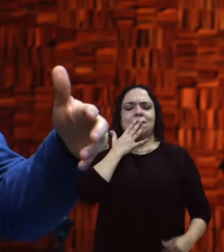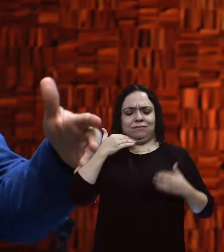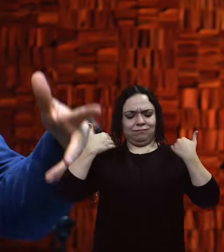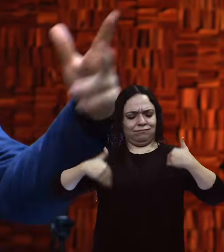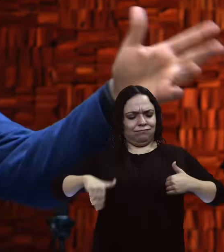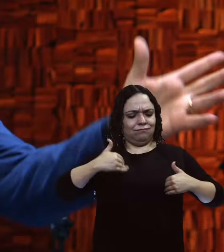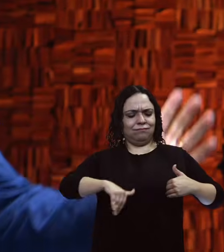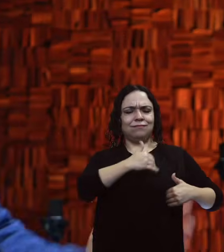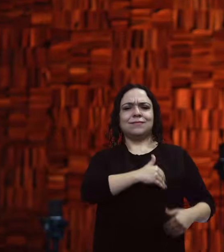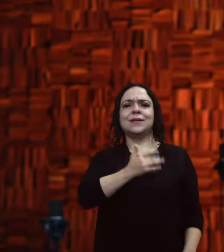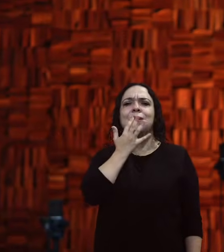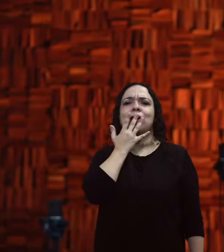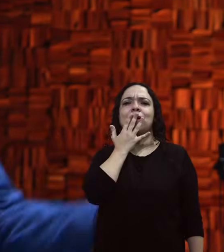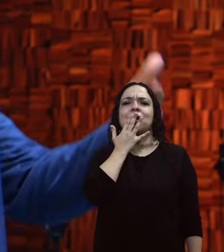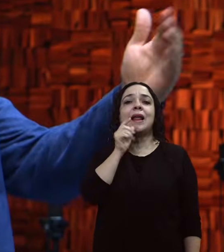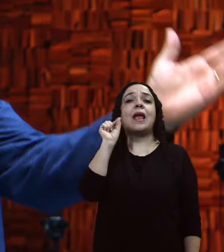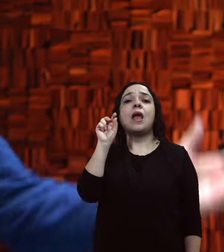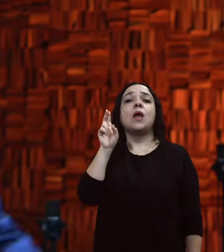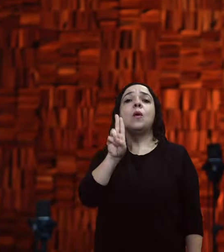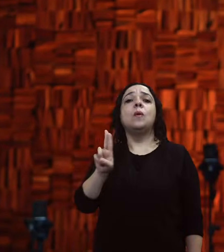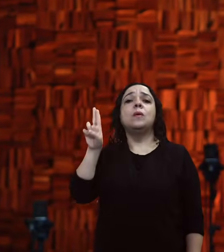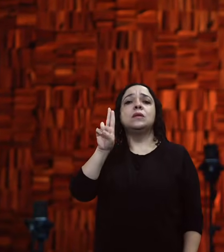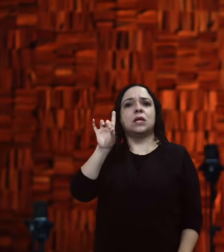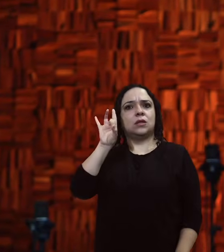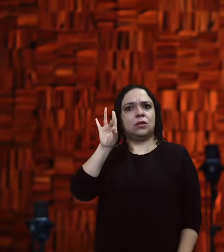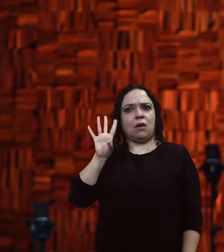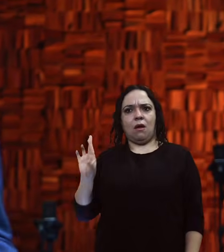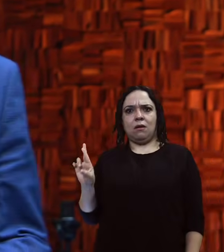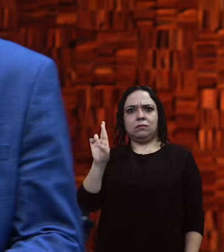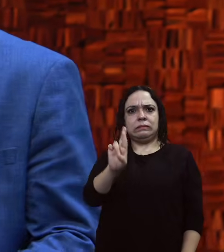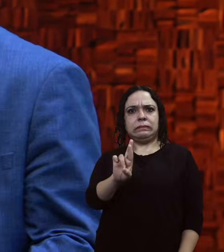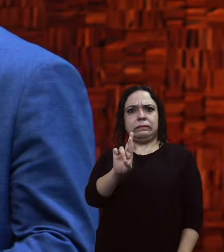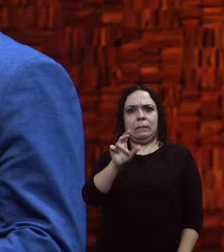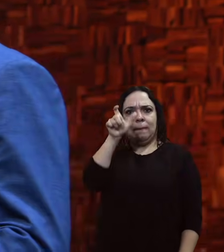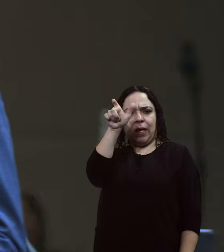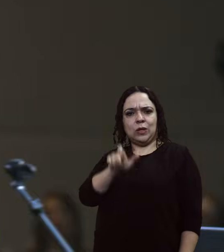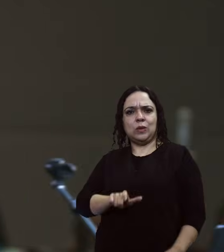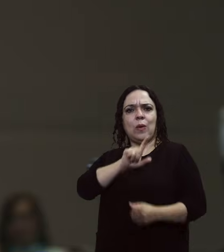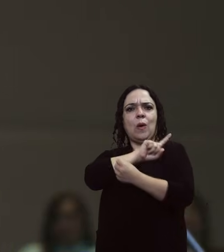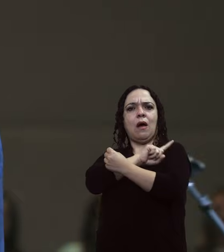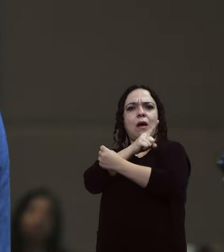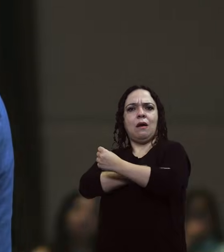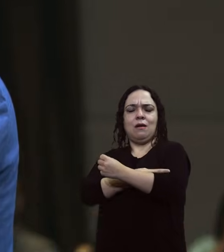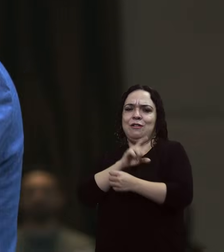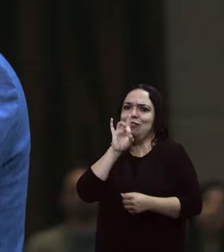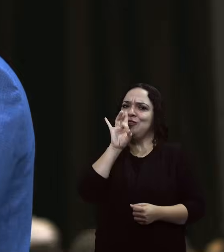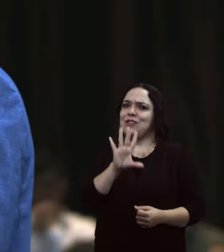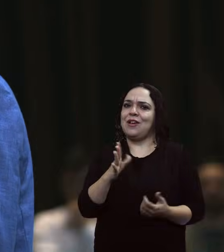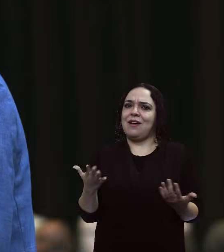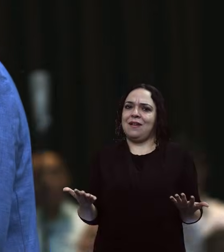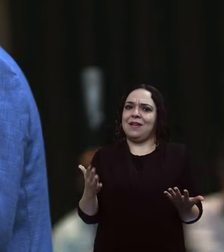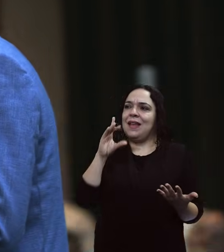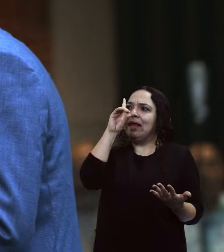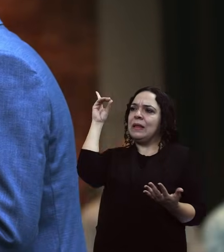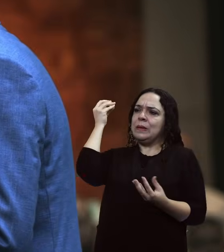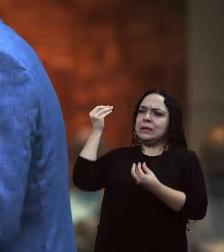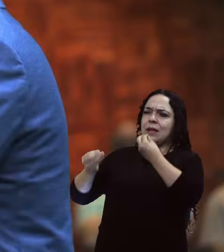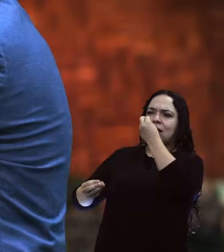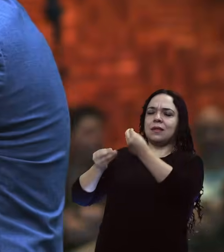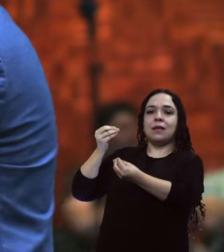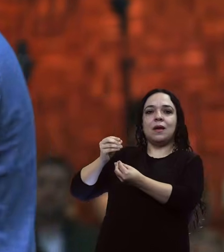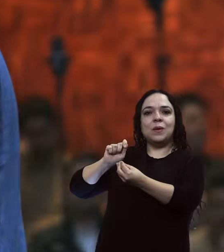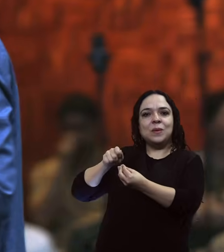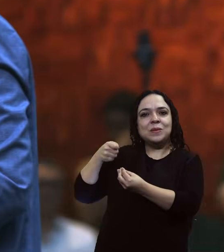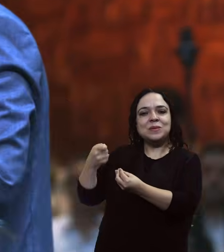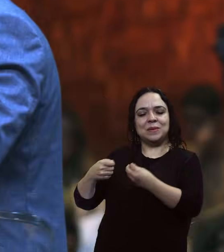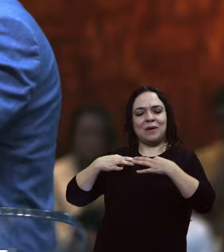na época por autoridades, por ministros. E talvez Deus estava sinalizando,